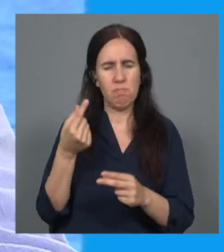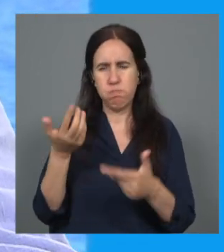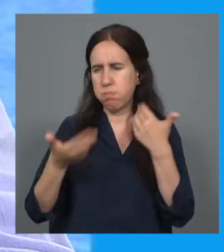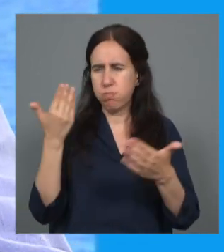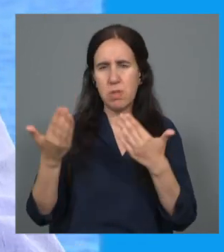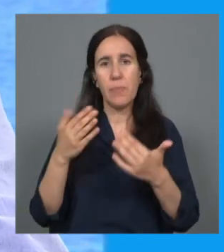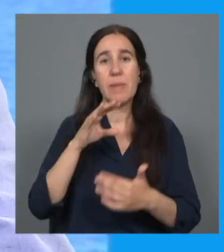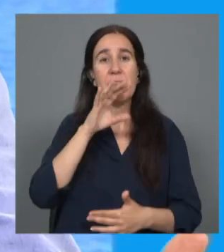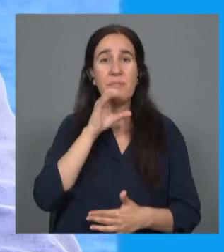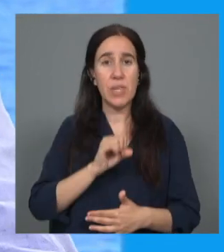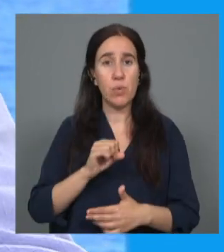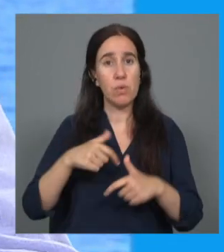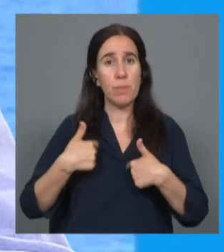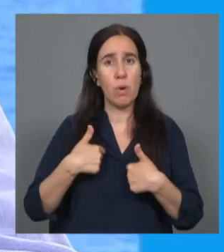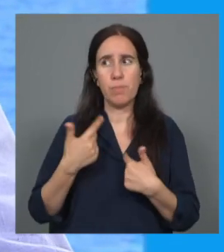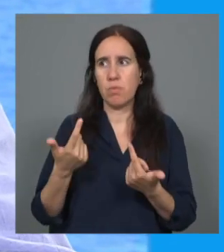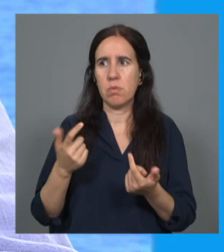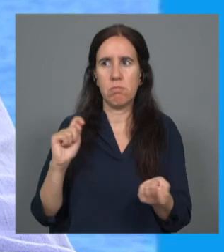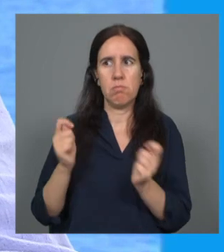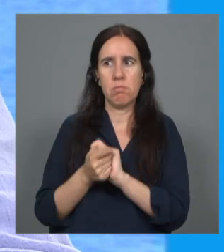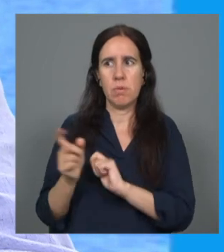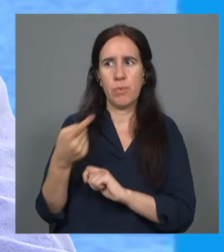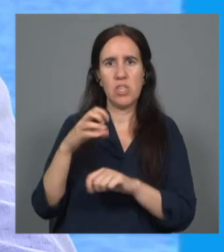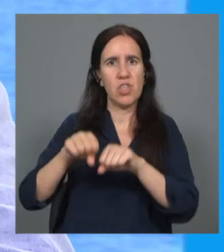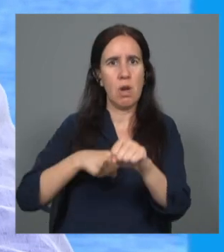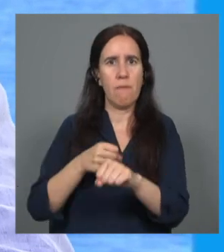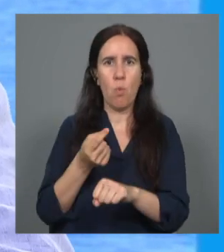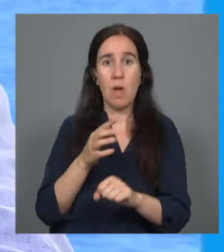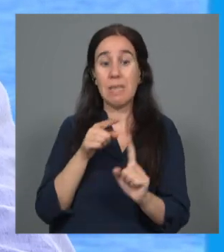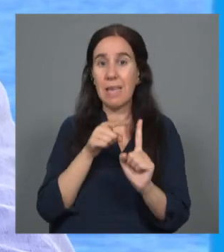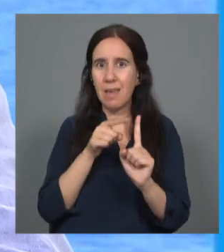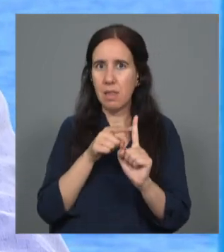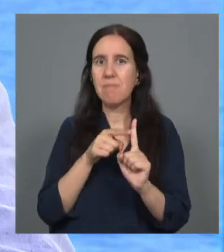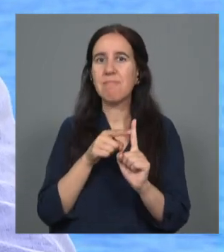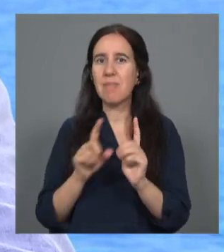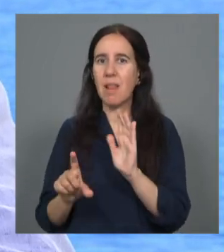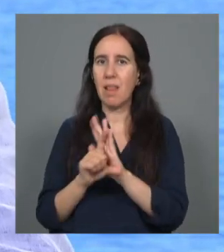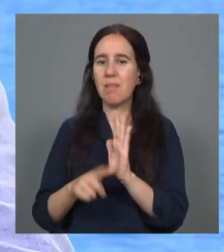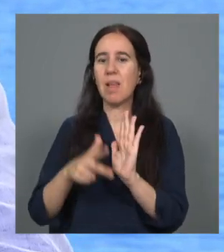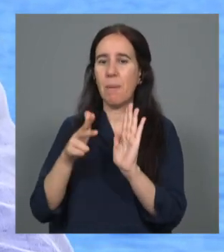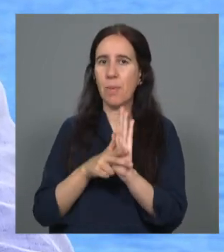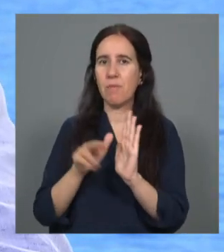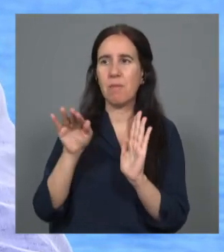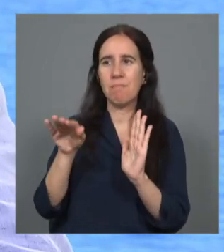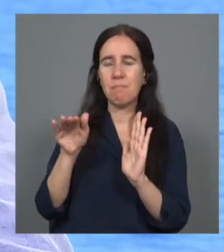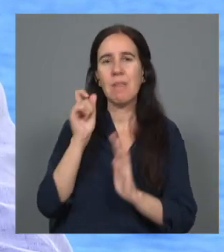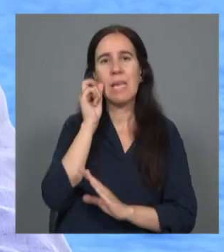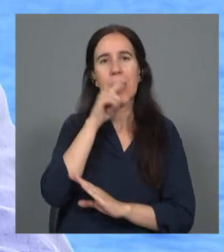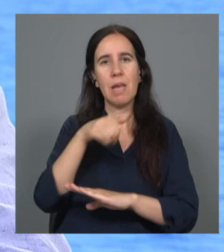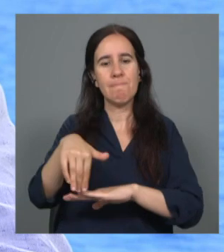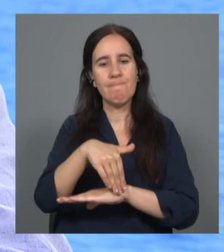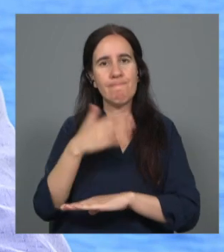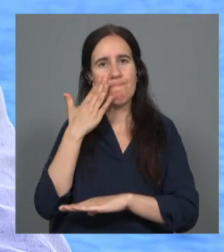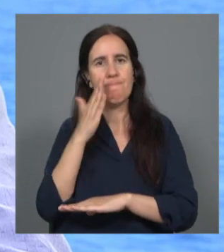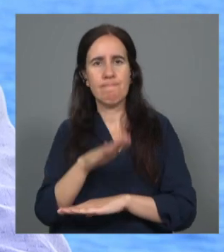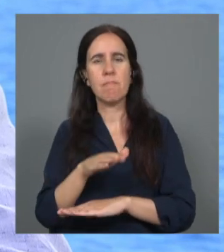eram transformados quase numa escravidão. Portanto, ele fez aprovar uma lei para que quem ficasse indigente não pudesse